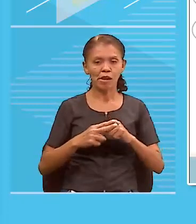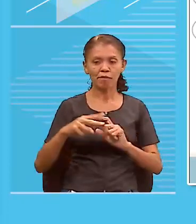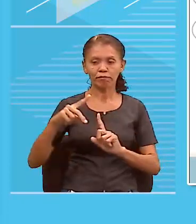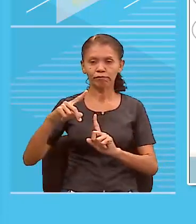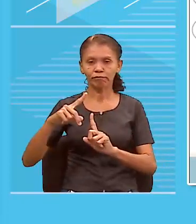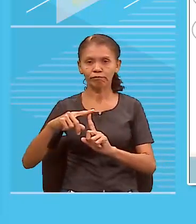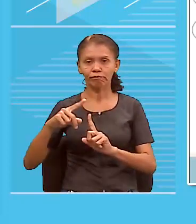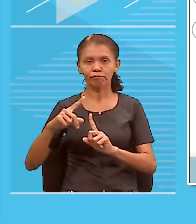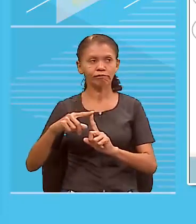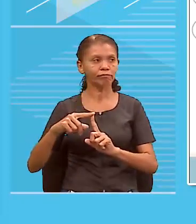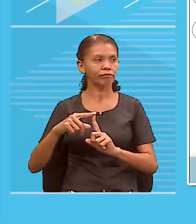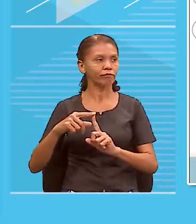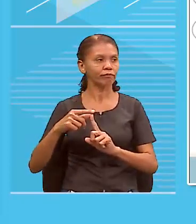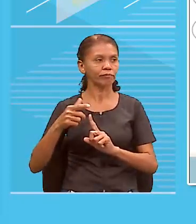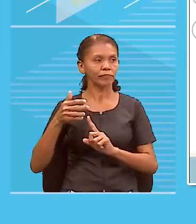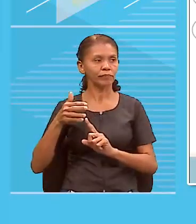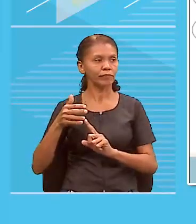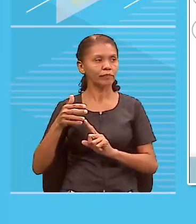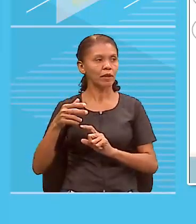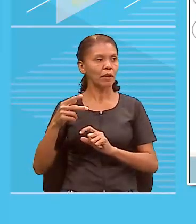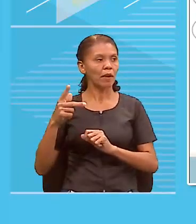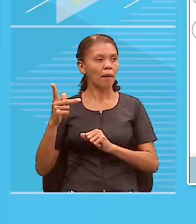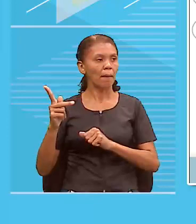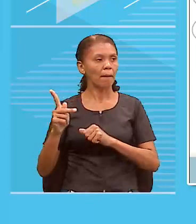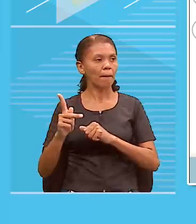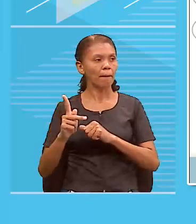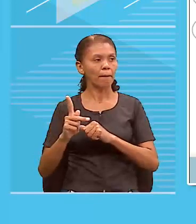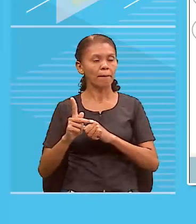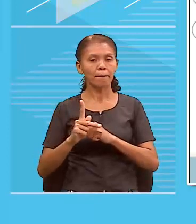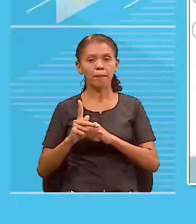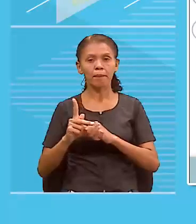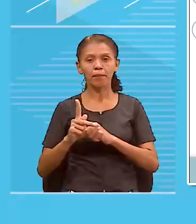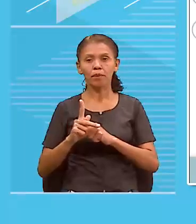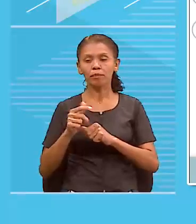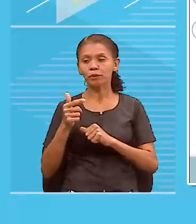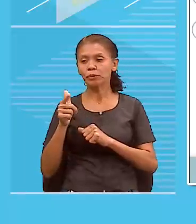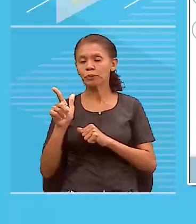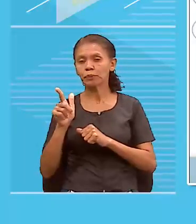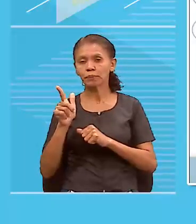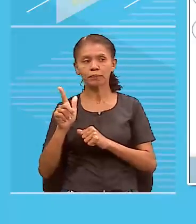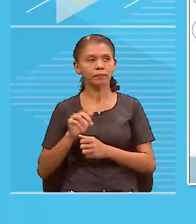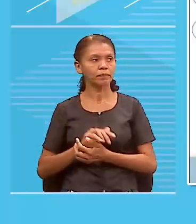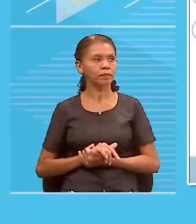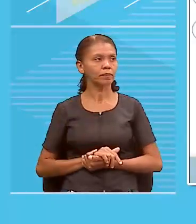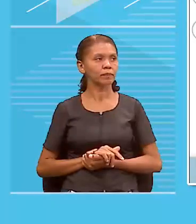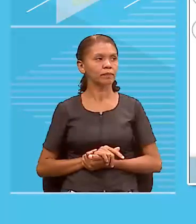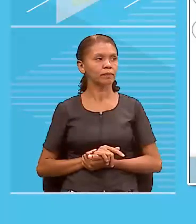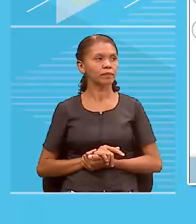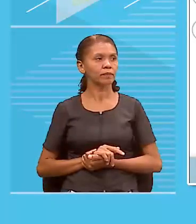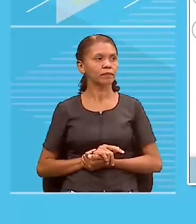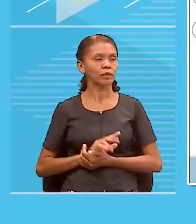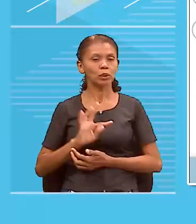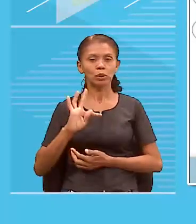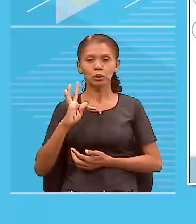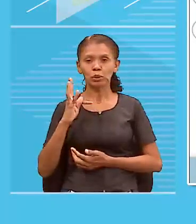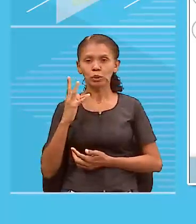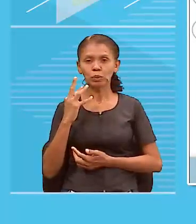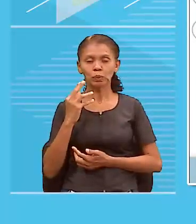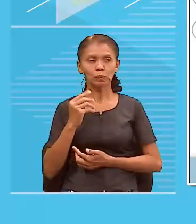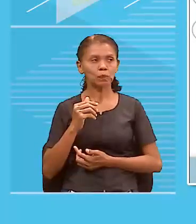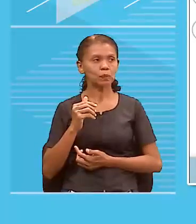e assim por diante muito bem muito bom dia Fernando Alonso Olá tudo isso visando